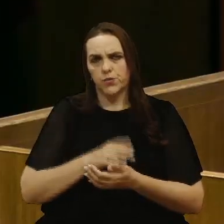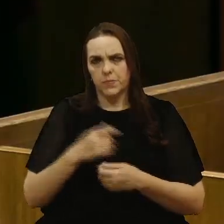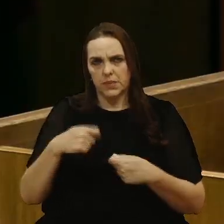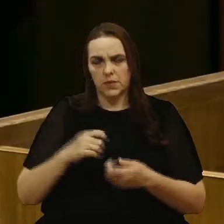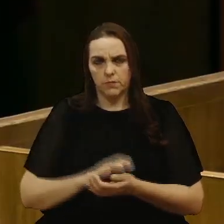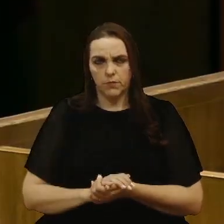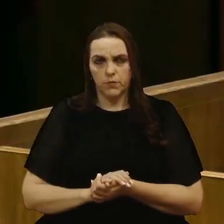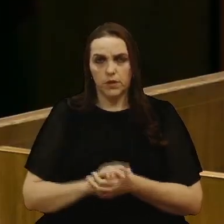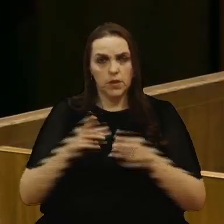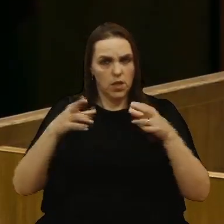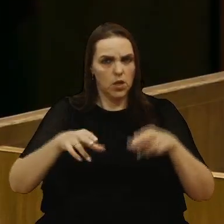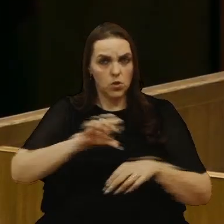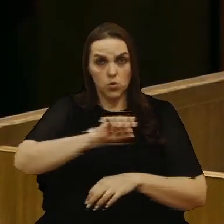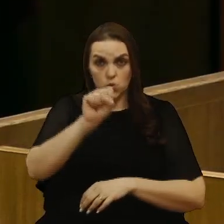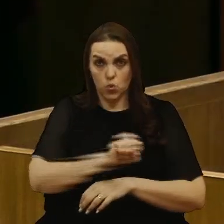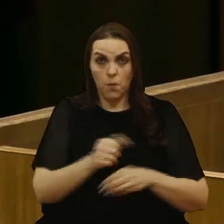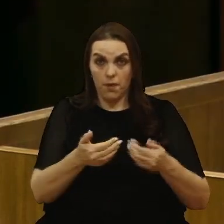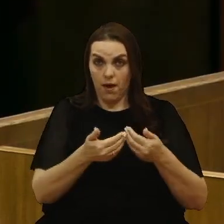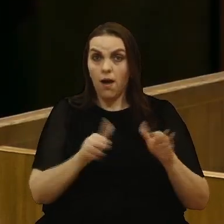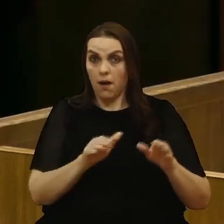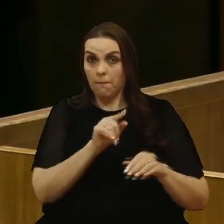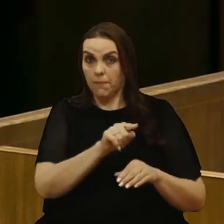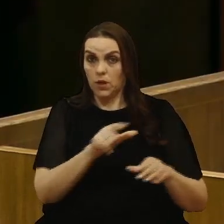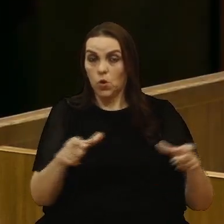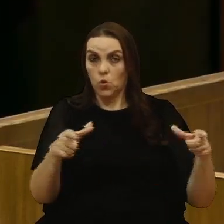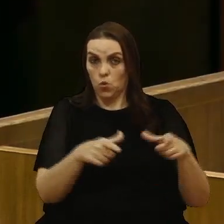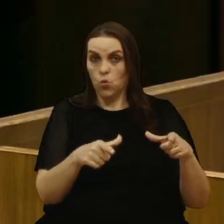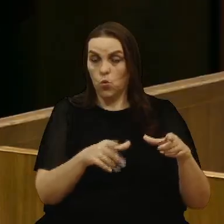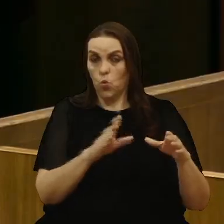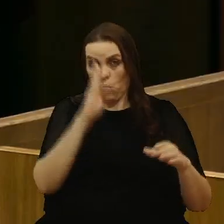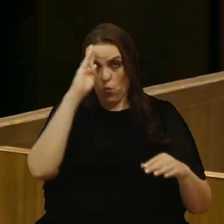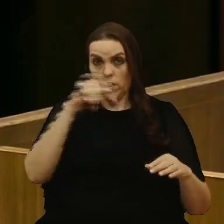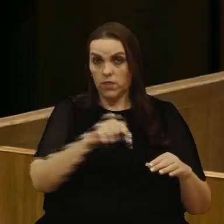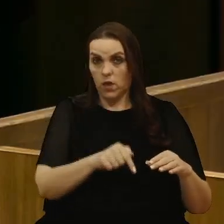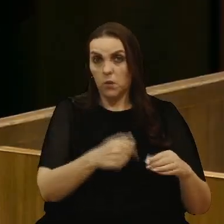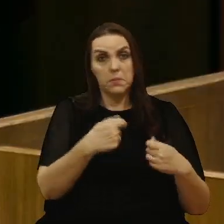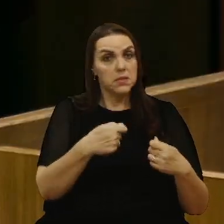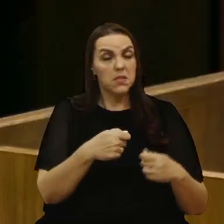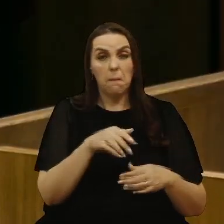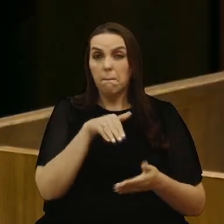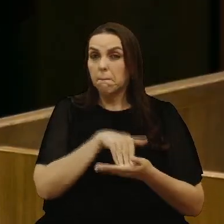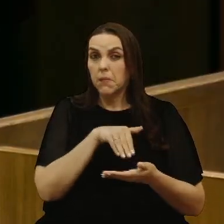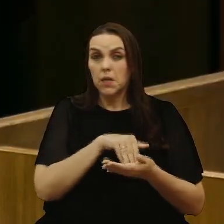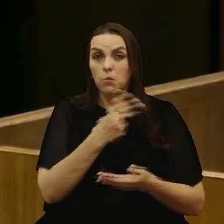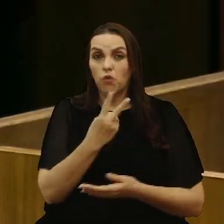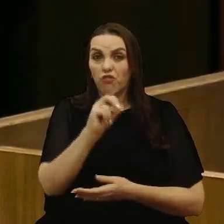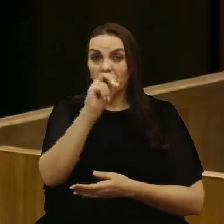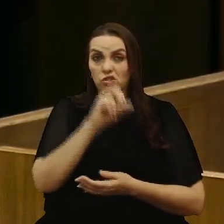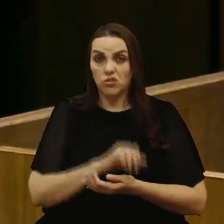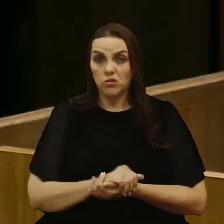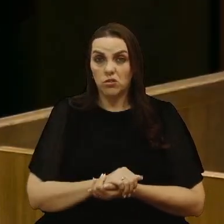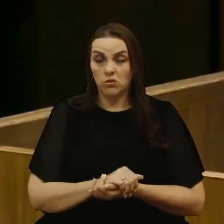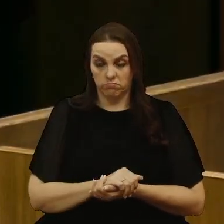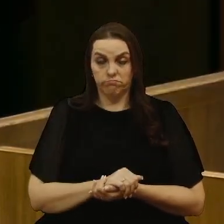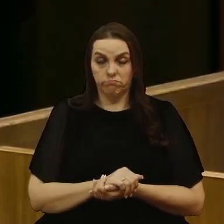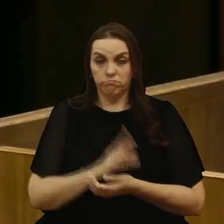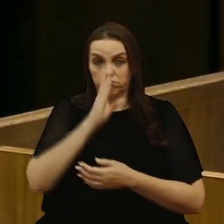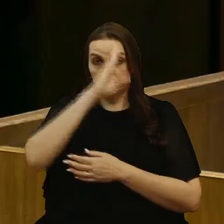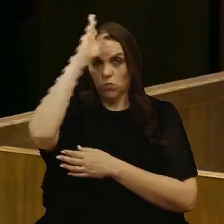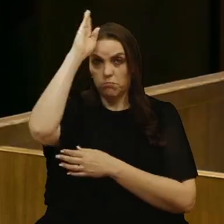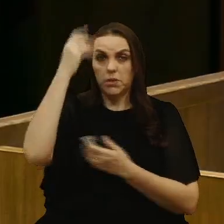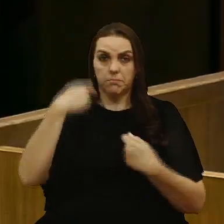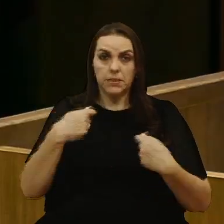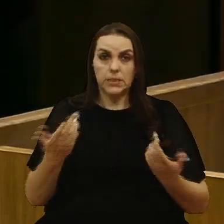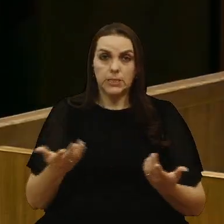Zona Sul, só para abrir um corpo de bombeiros ali, a gente precisaria de, no mínimo, mais 20, né, bombeiros, né,